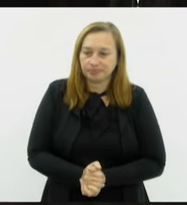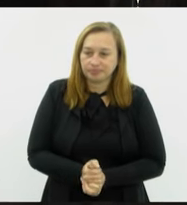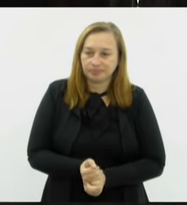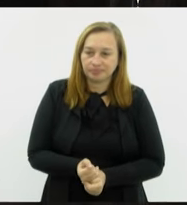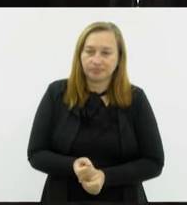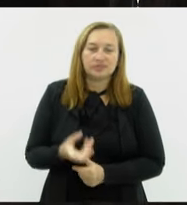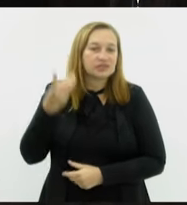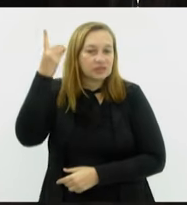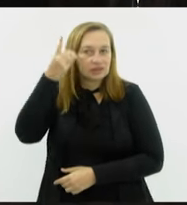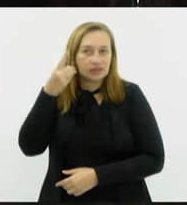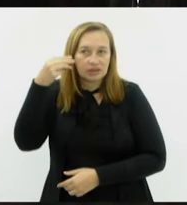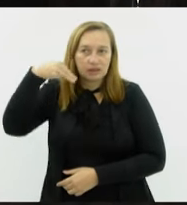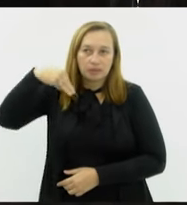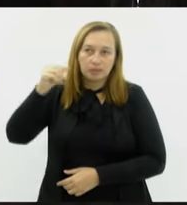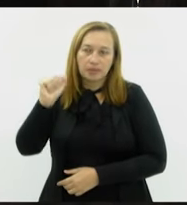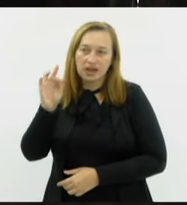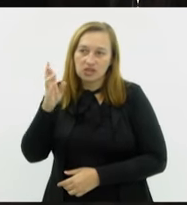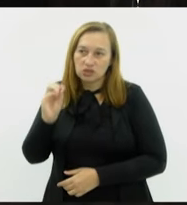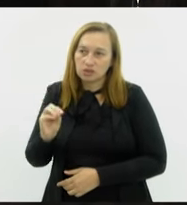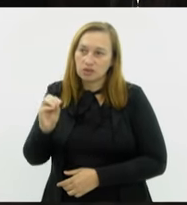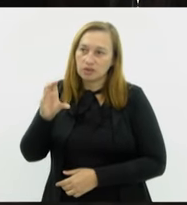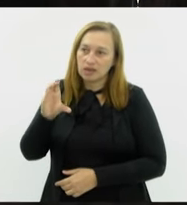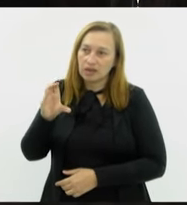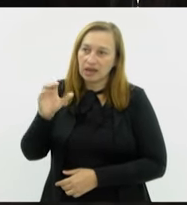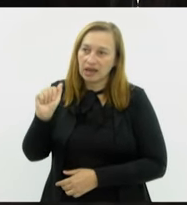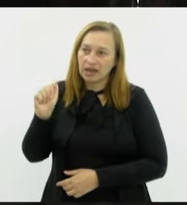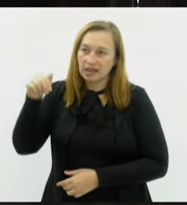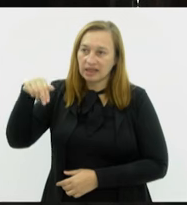deputado Márcio Canella,